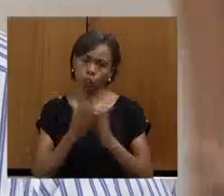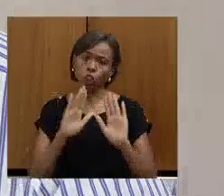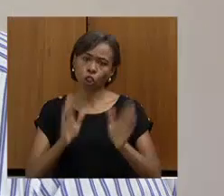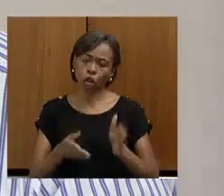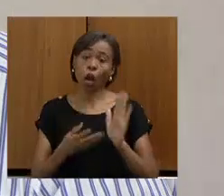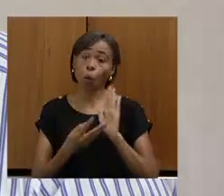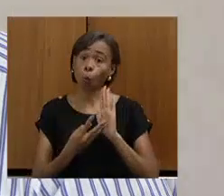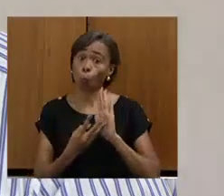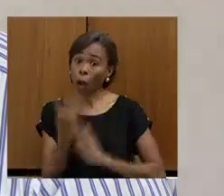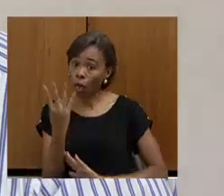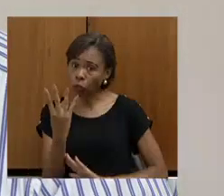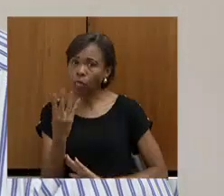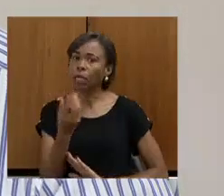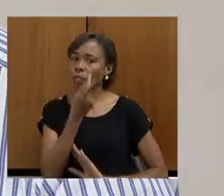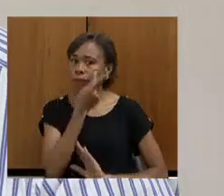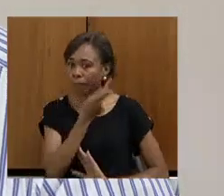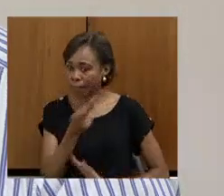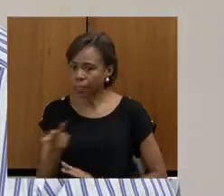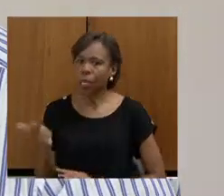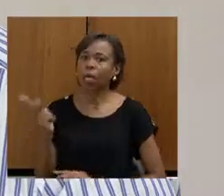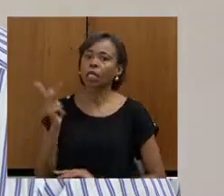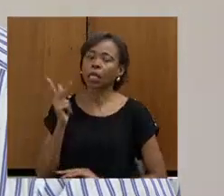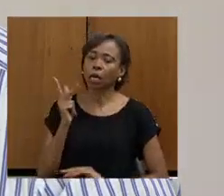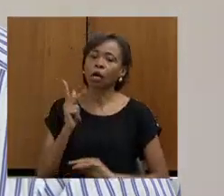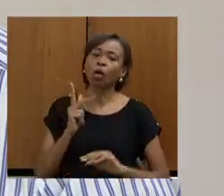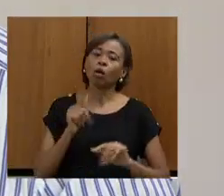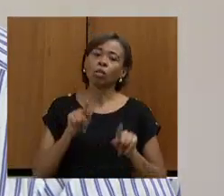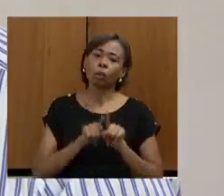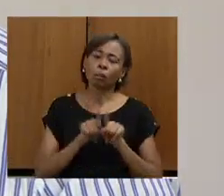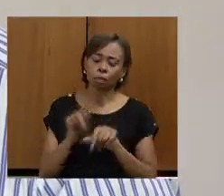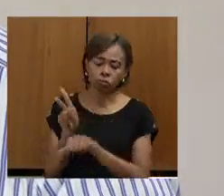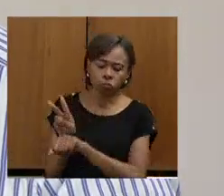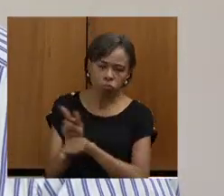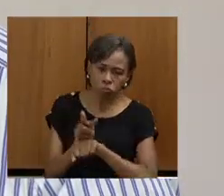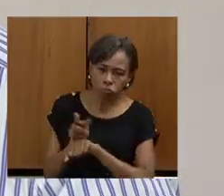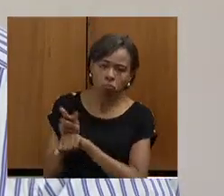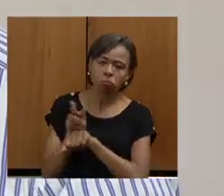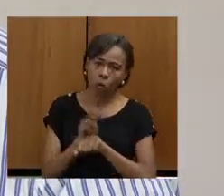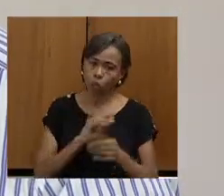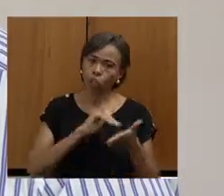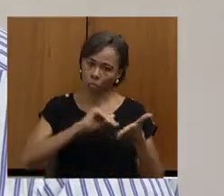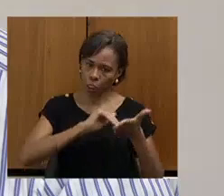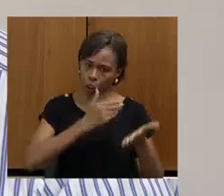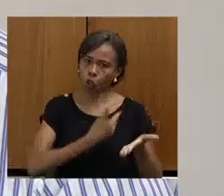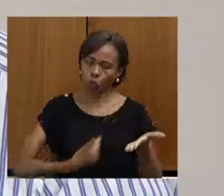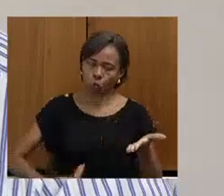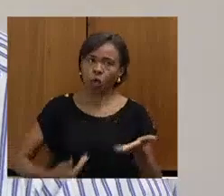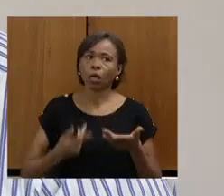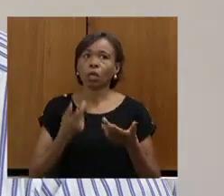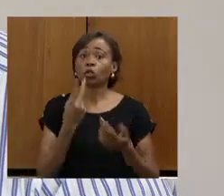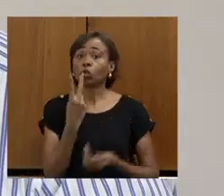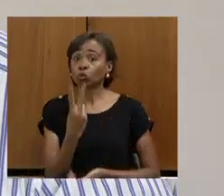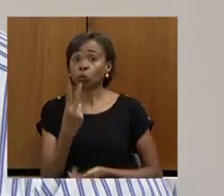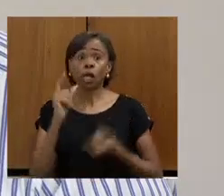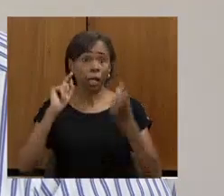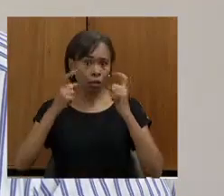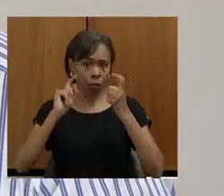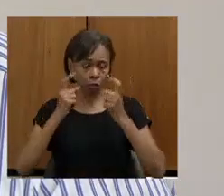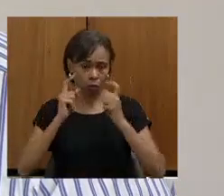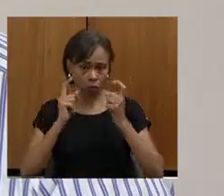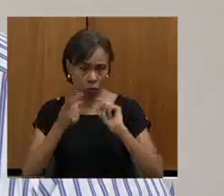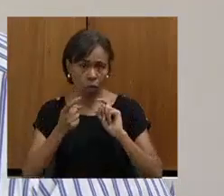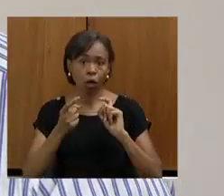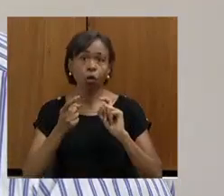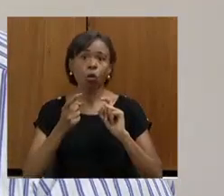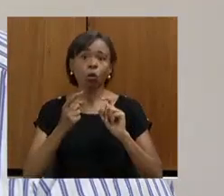quatro visitas presenciais, pelo serviço de inspeção escolar, passou por duas reuniões através da ferramenta